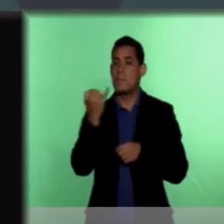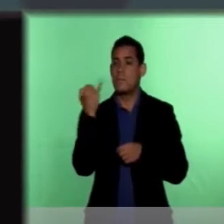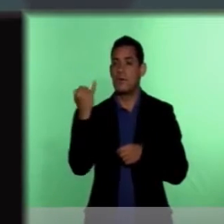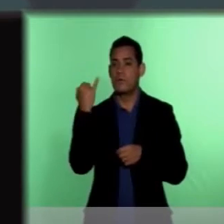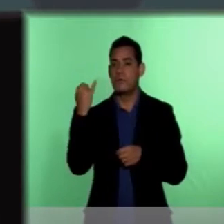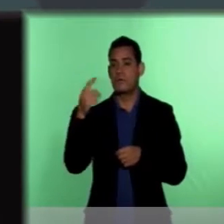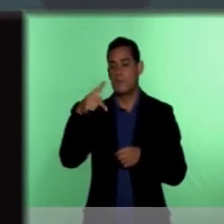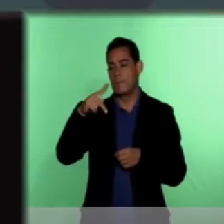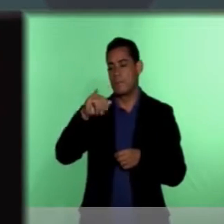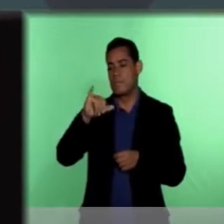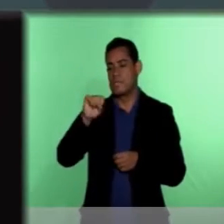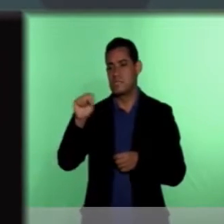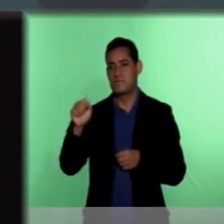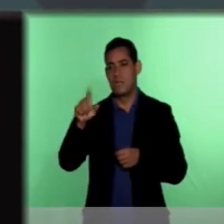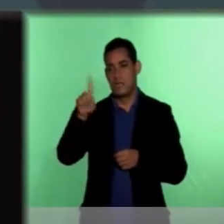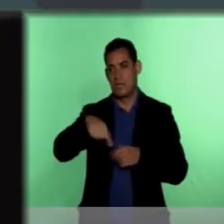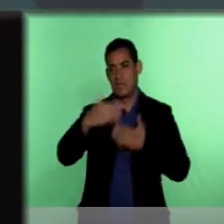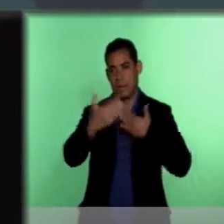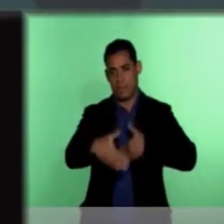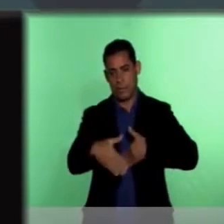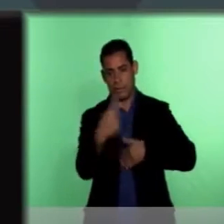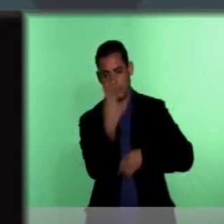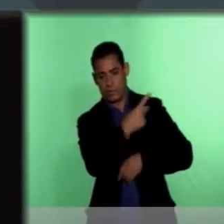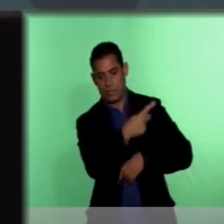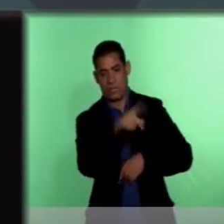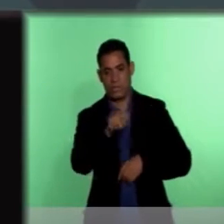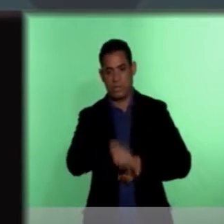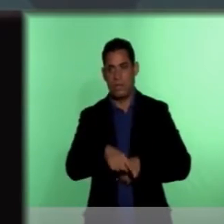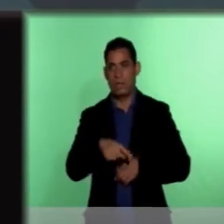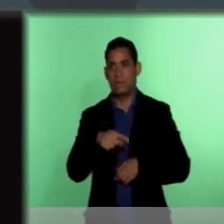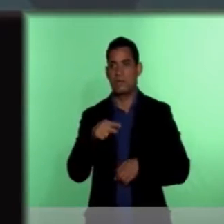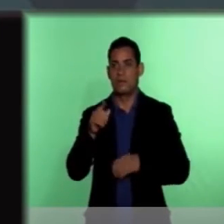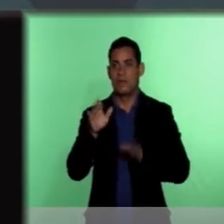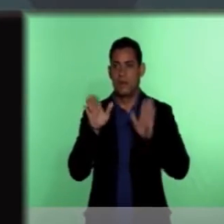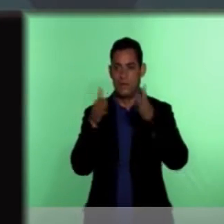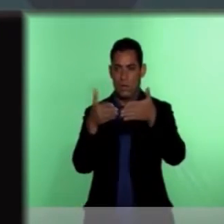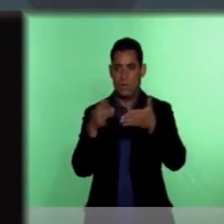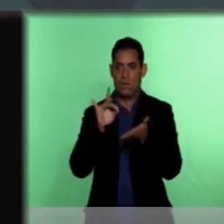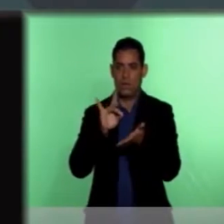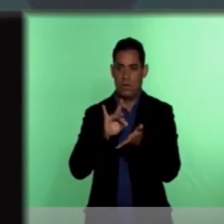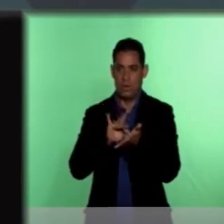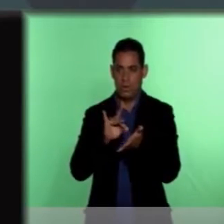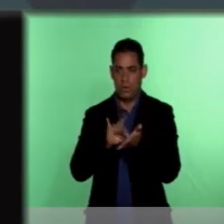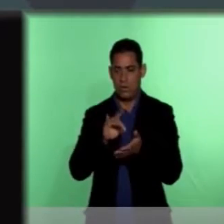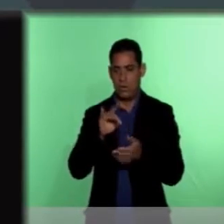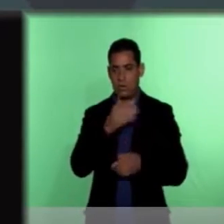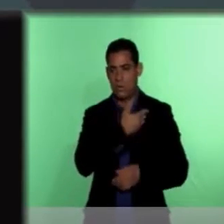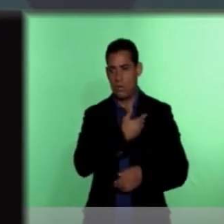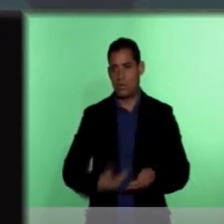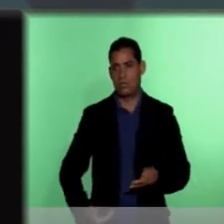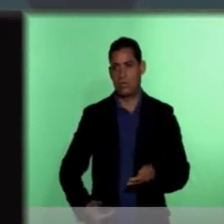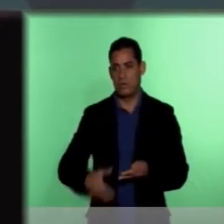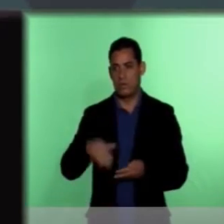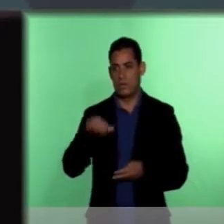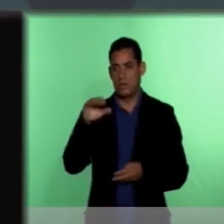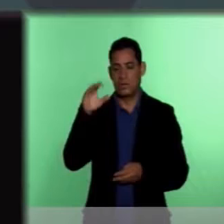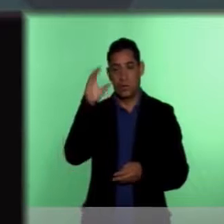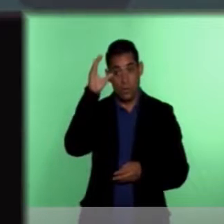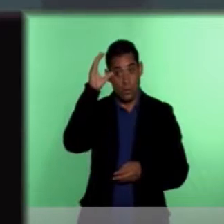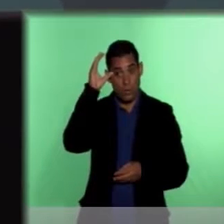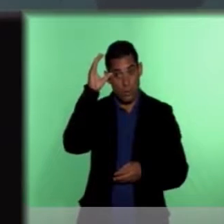no PISA, e eu quero deixar isso claro, porque foi fala oficial do governo sul-coreano, e que é um tema que no